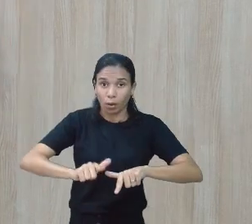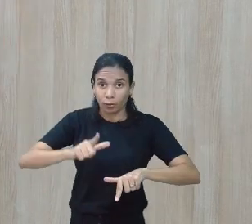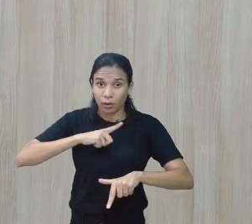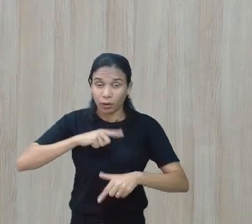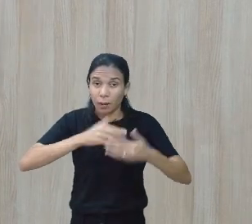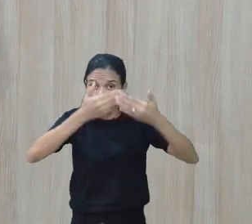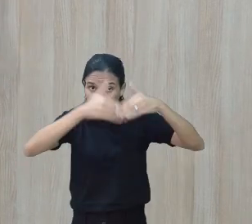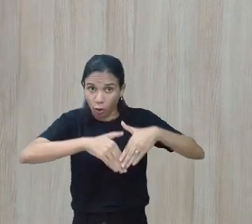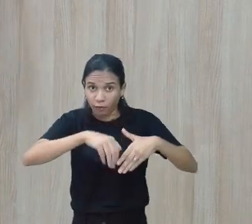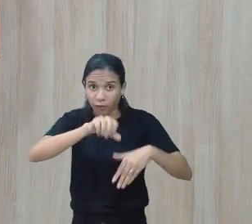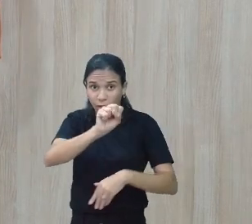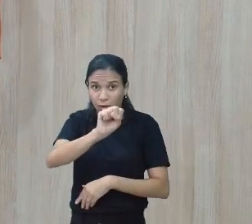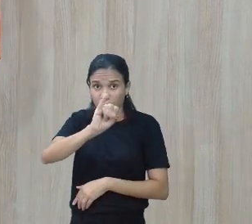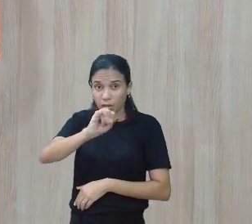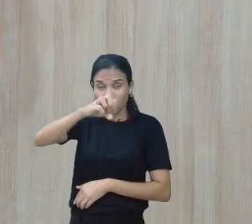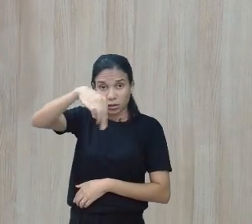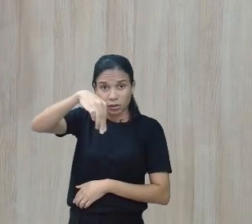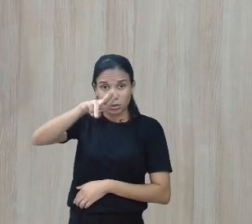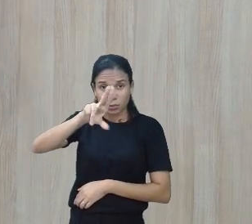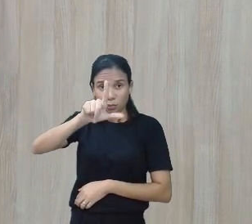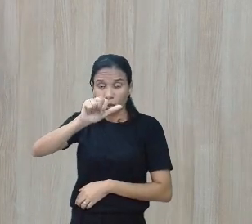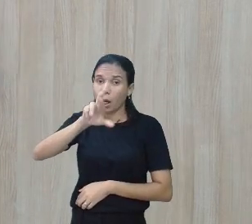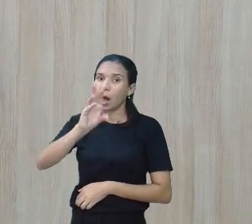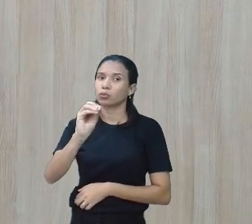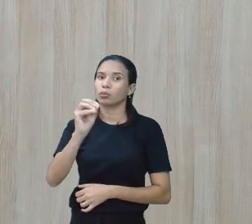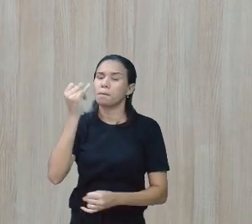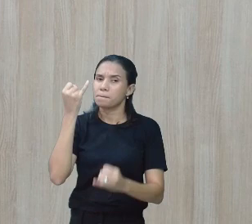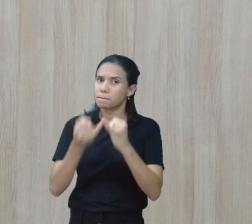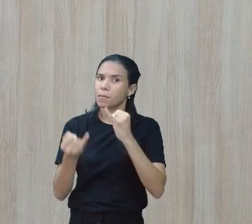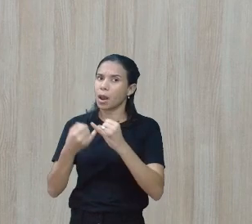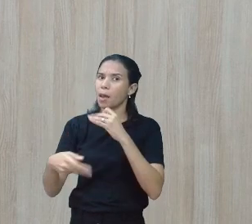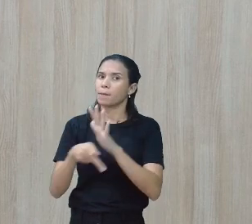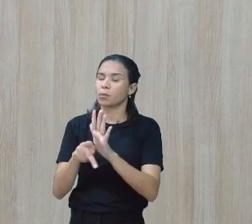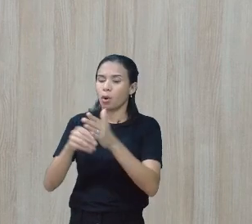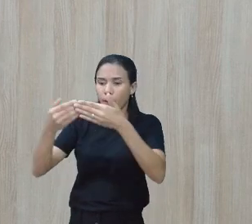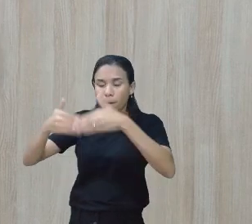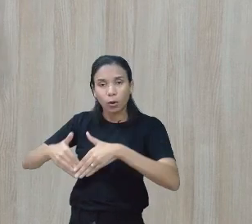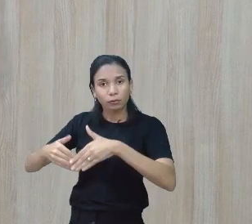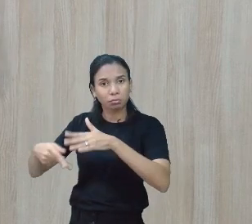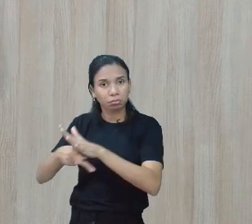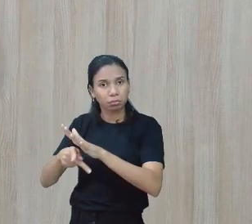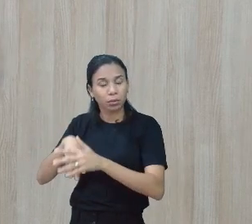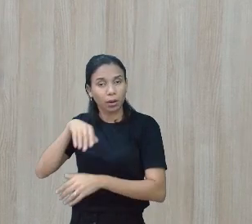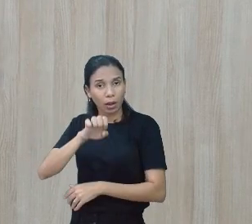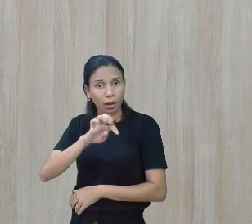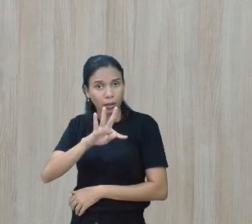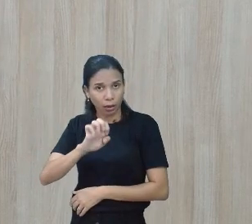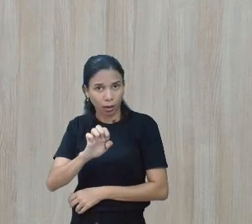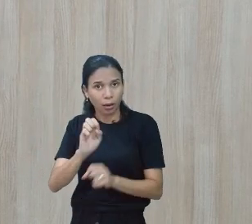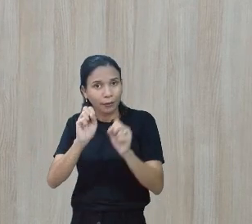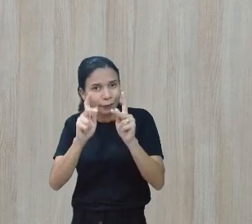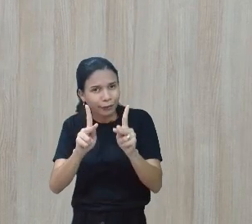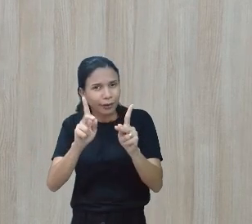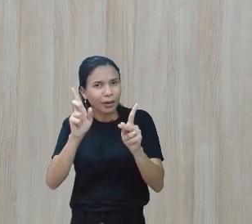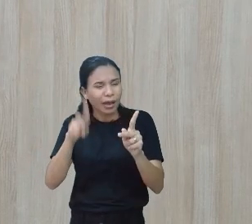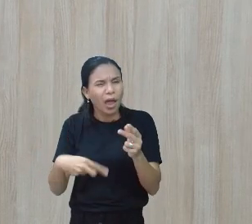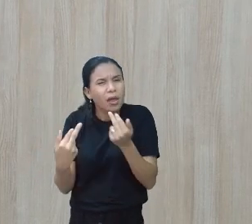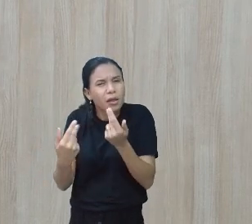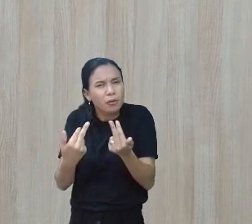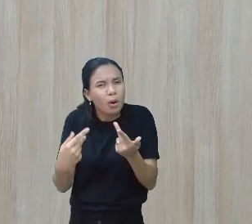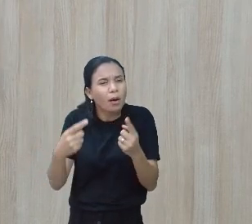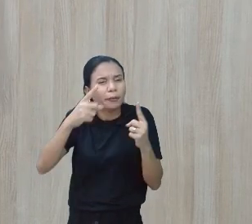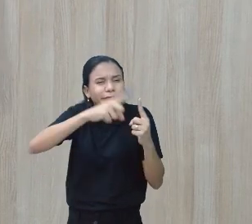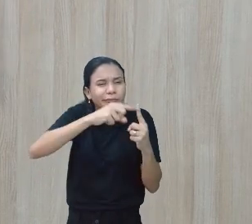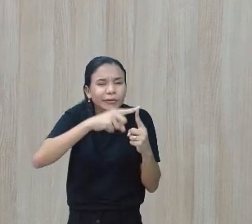simulado, ele é bem parecido com o que vocês vão enfrentar quando vocês forem realizar a prova da ETE, tá? É nesse mesmo